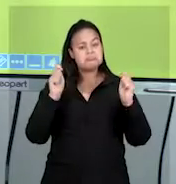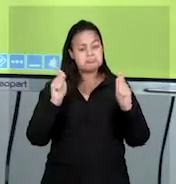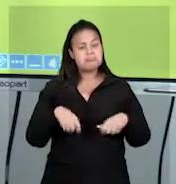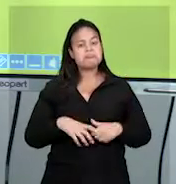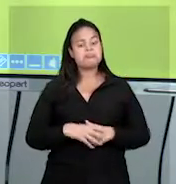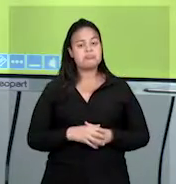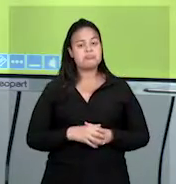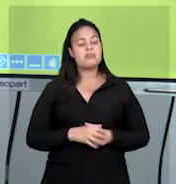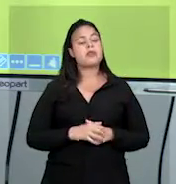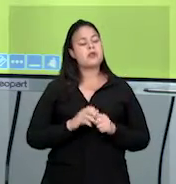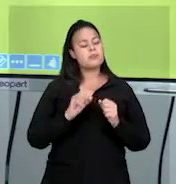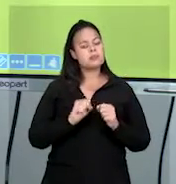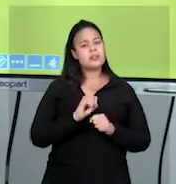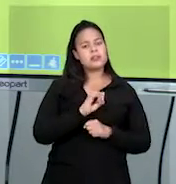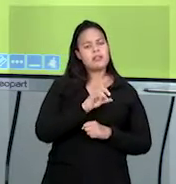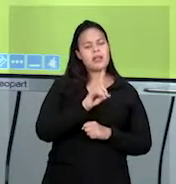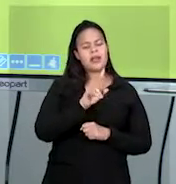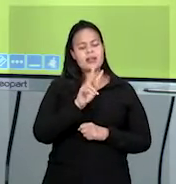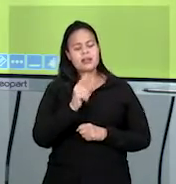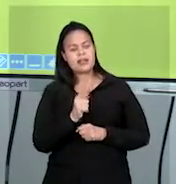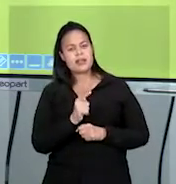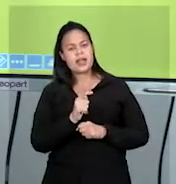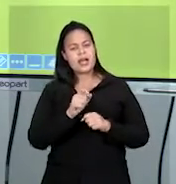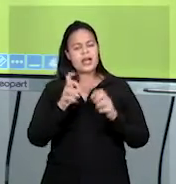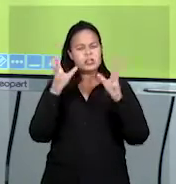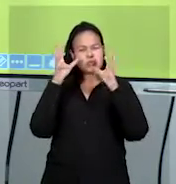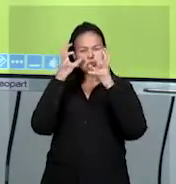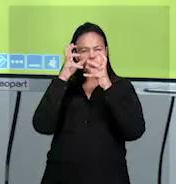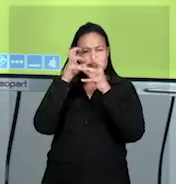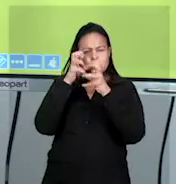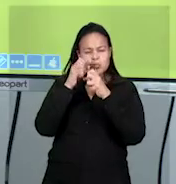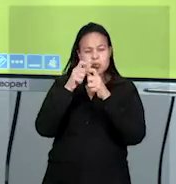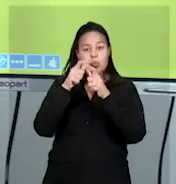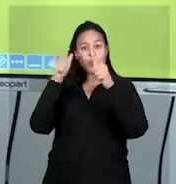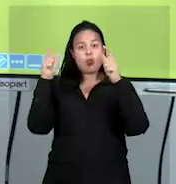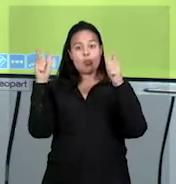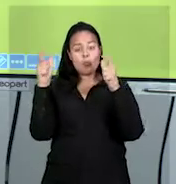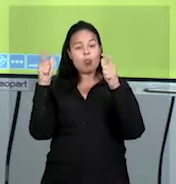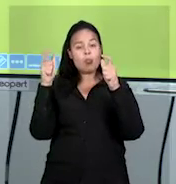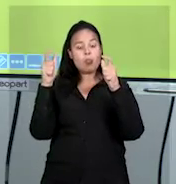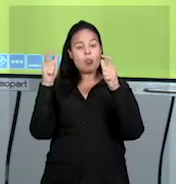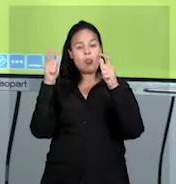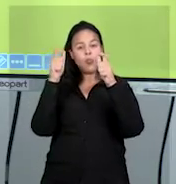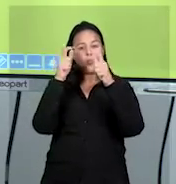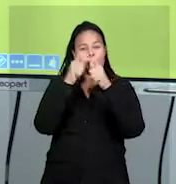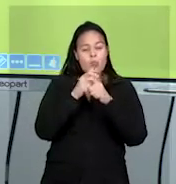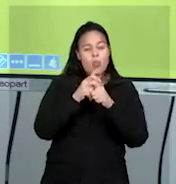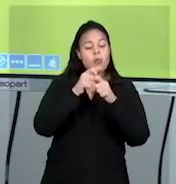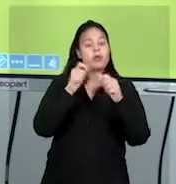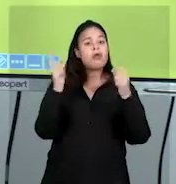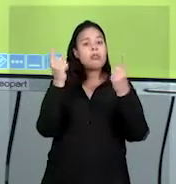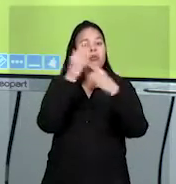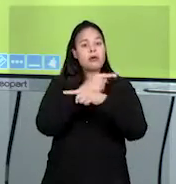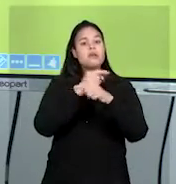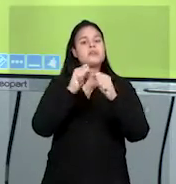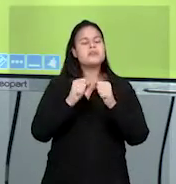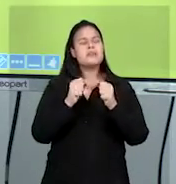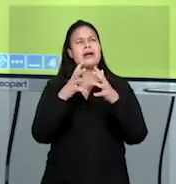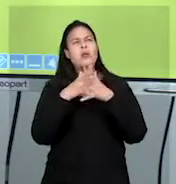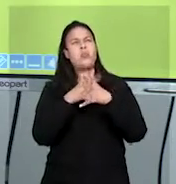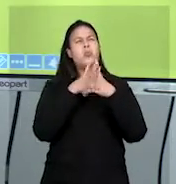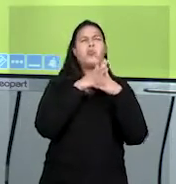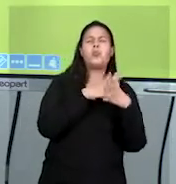o IDH mais baixo com cor mais escura e o IDH mais alto com cor mais clara. Só que isso ia causar uma